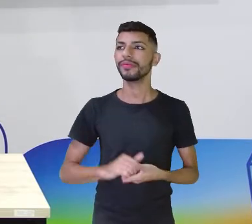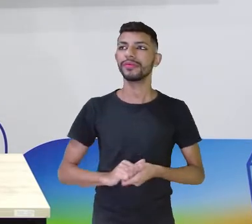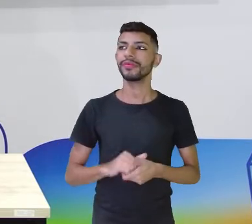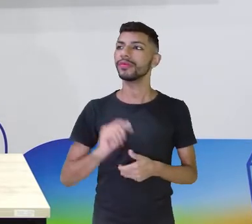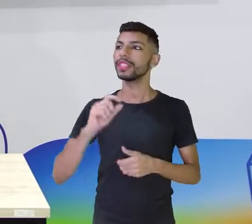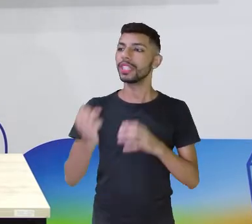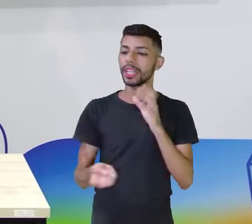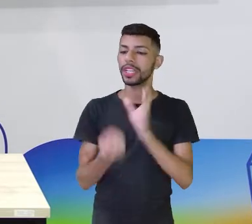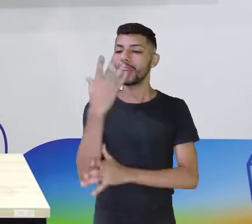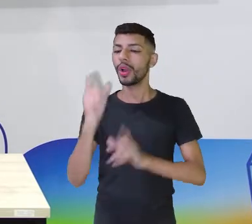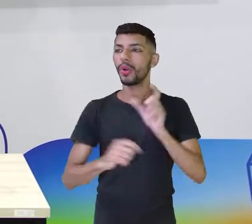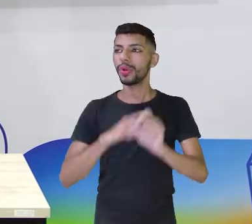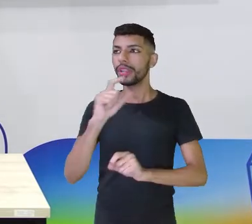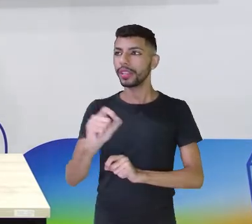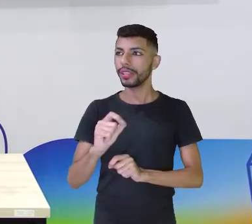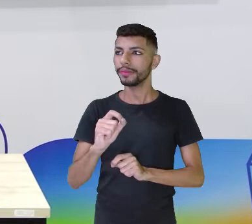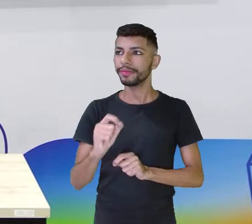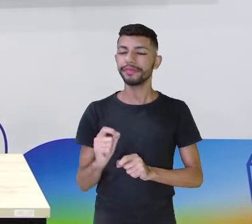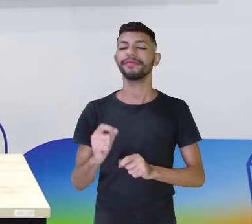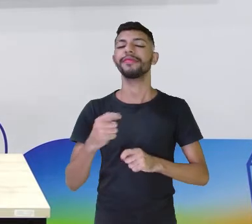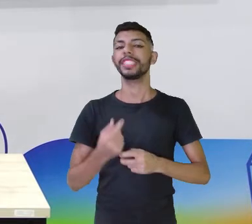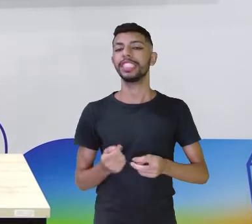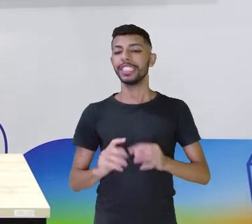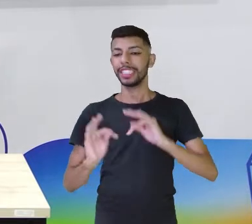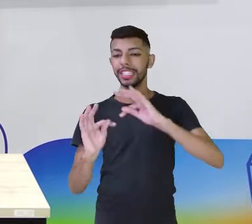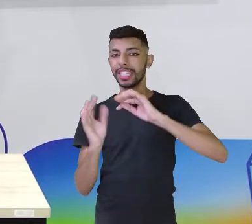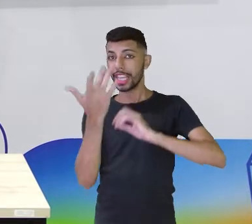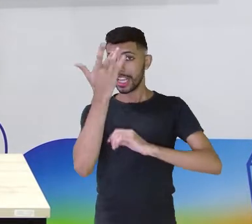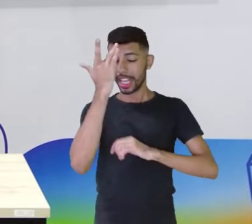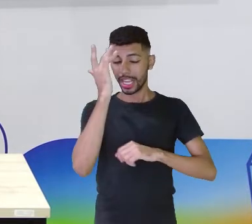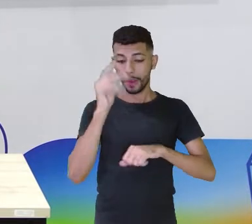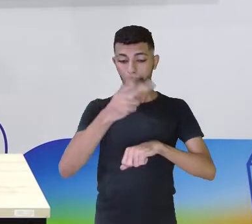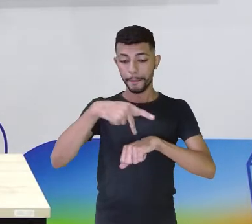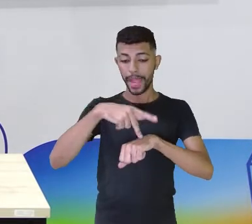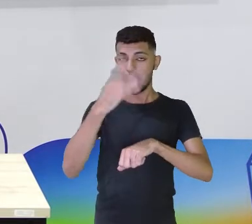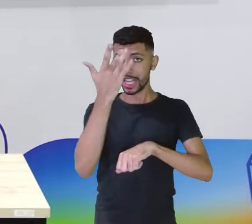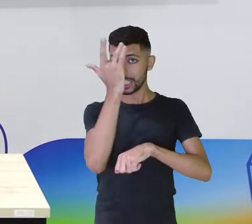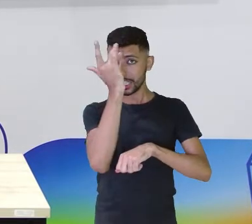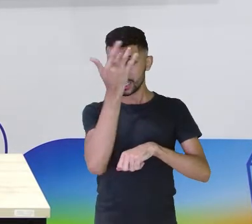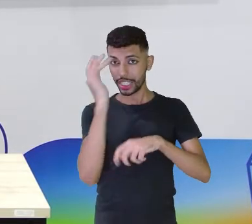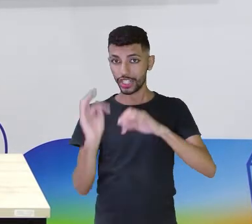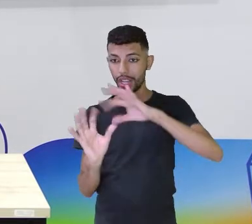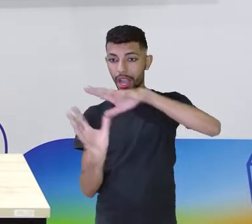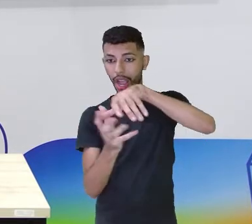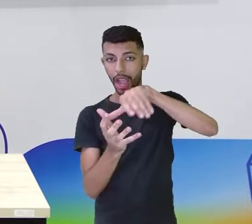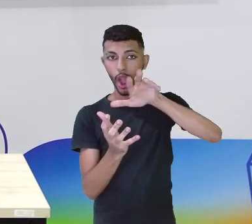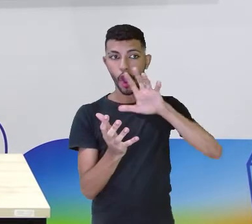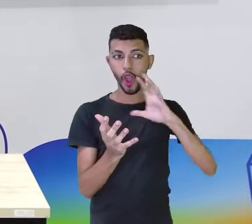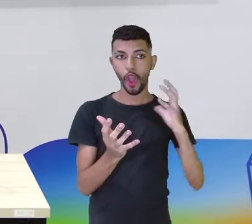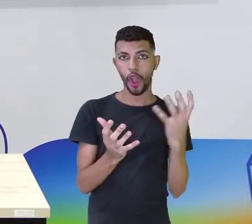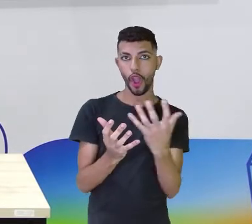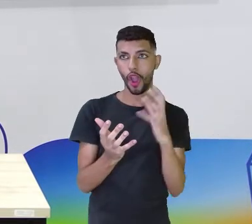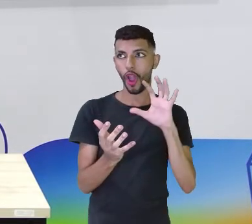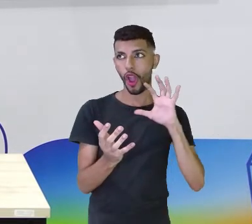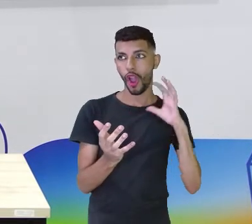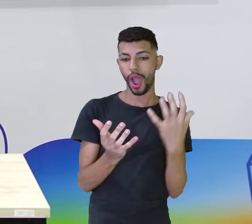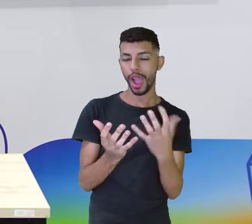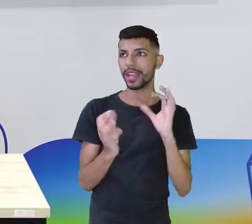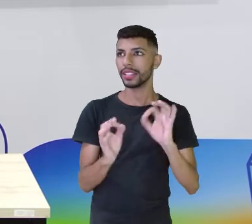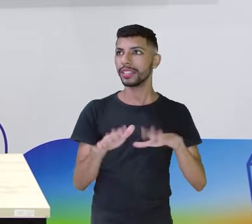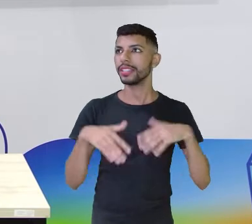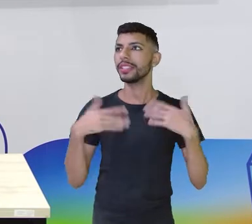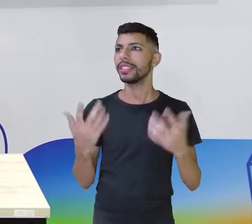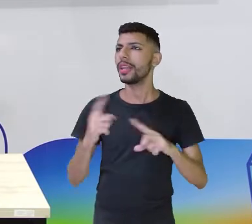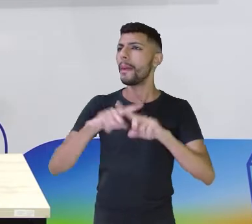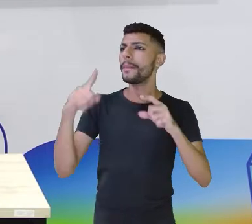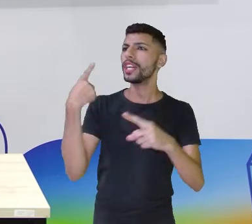de Índia Oriental. Mas Paula, como foi que isso tudo aconteceu? Por quê? Opa, deixa